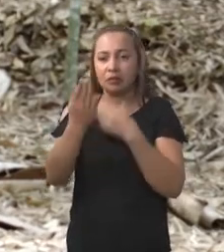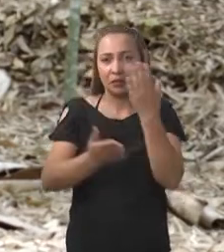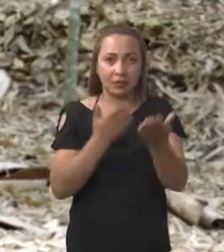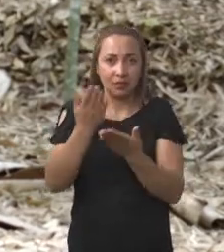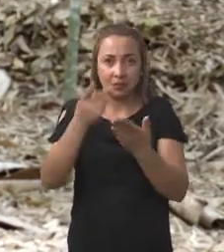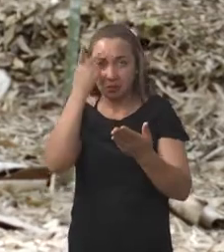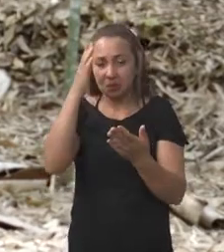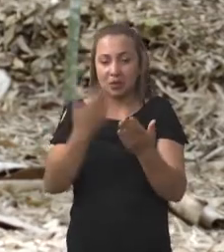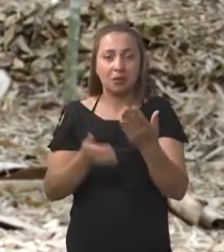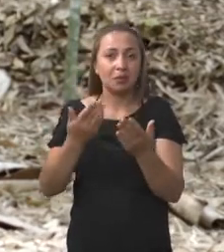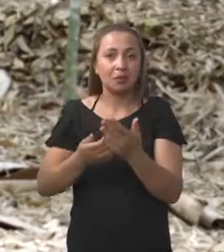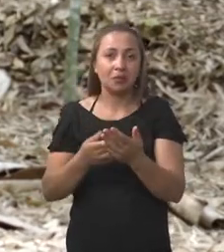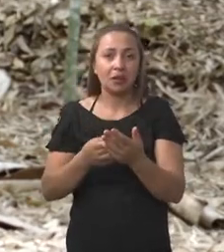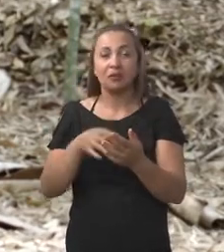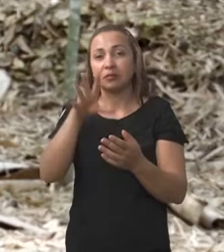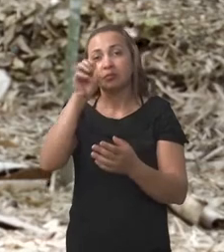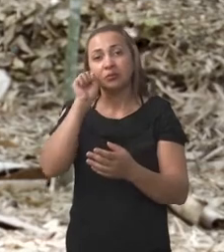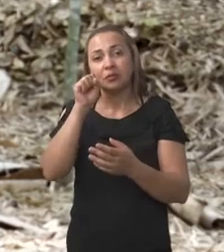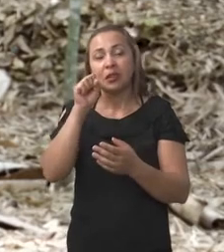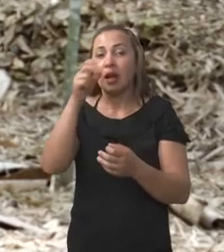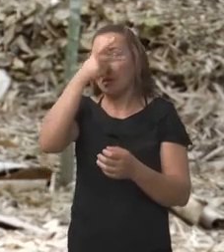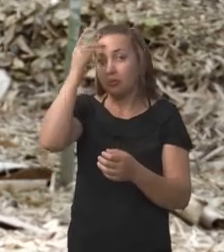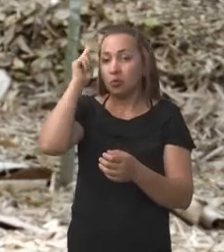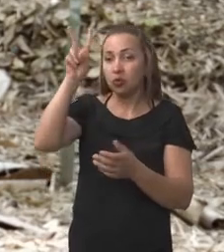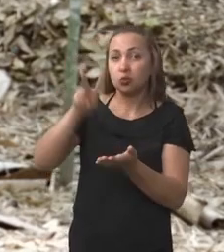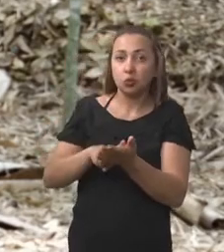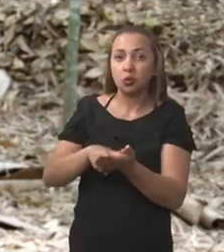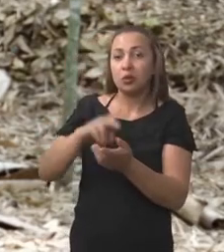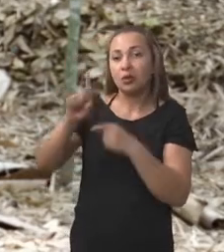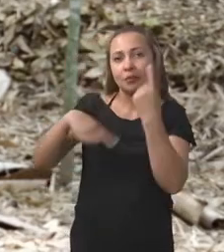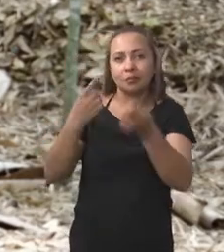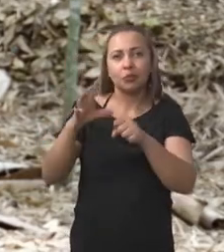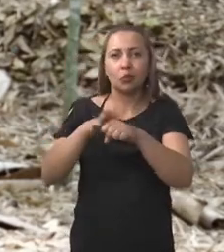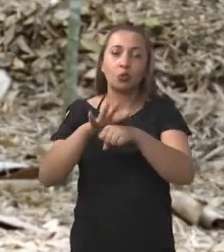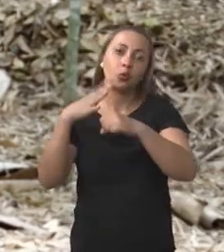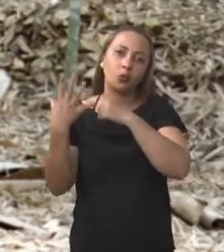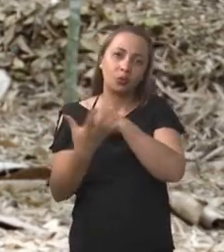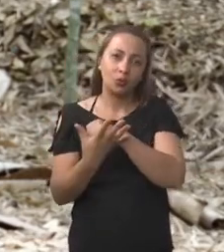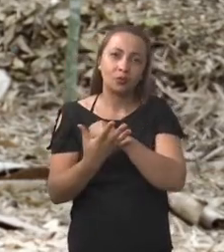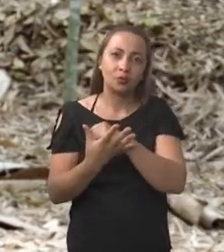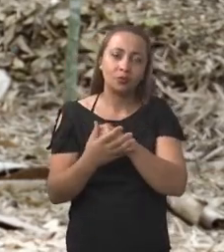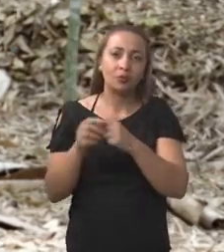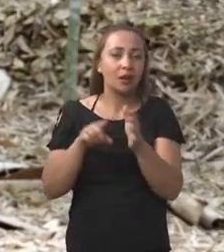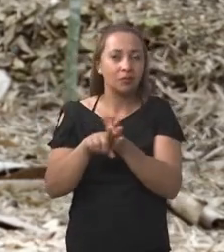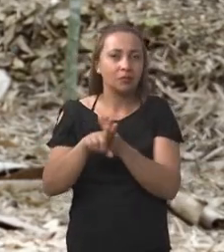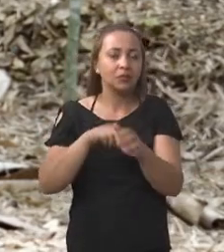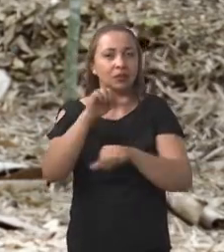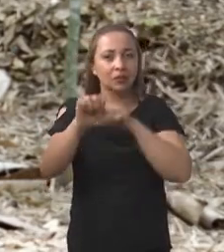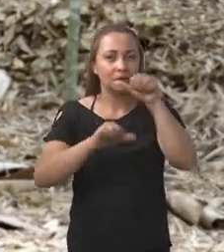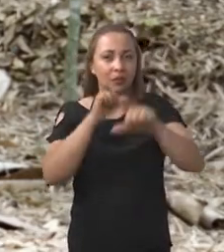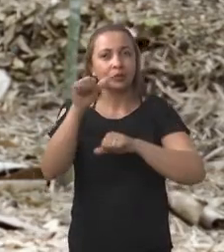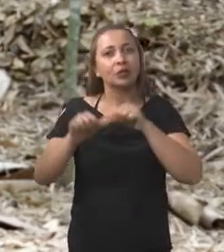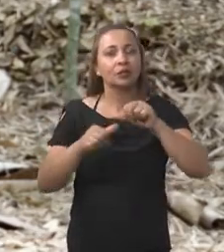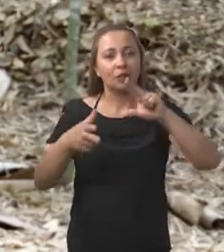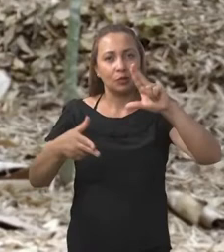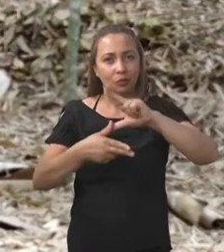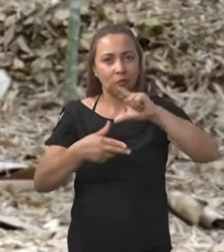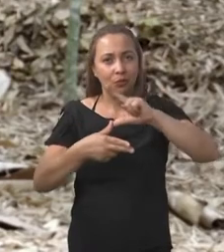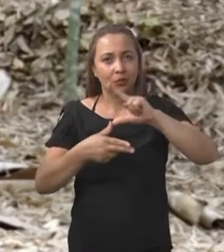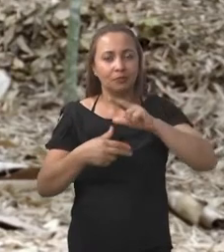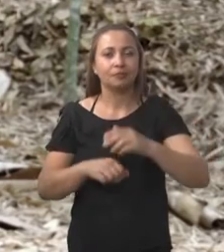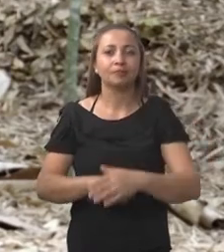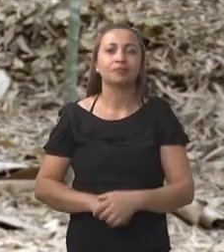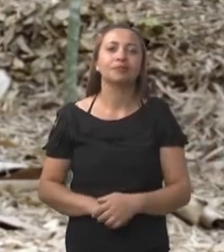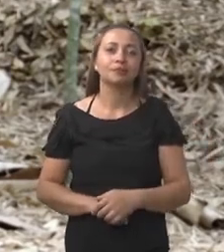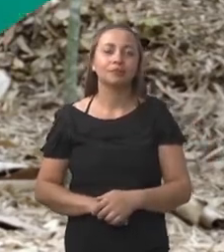de tratamentos para a perda desse sentido em pacientes pós-Covid é o objetivo de uma pesquisa desenvolvida na Universidade